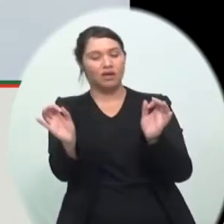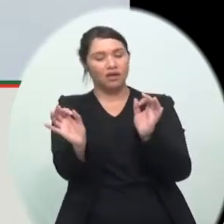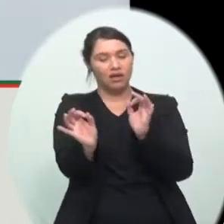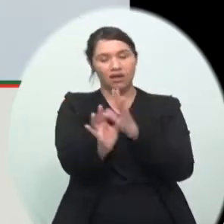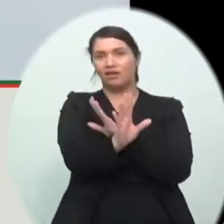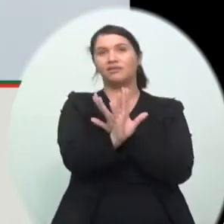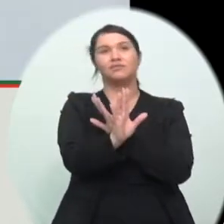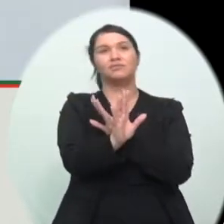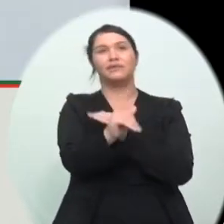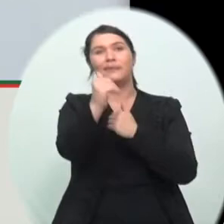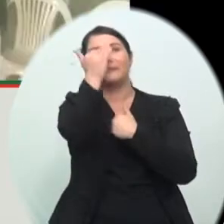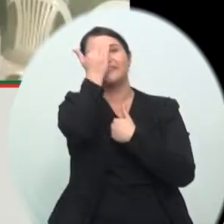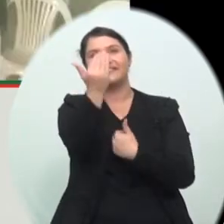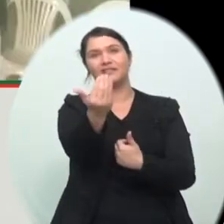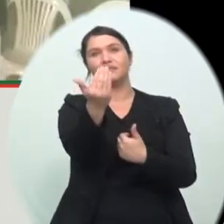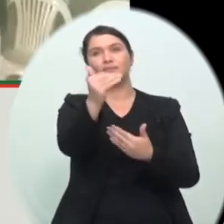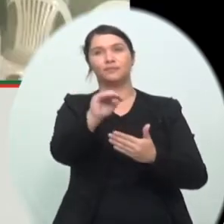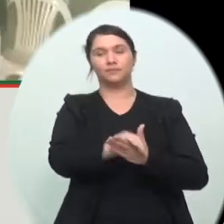Muito obrigado.